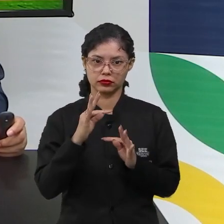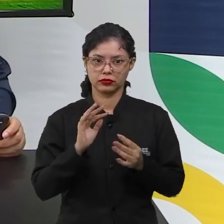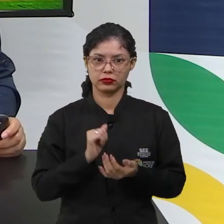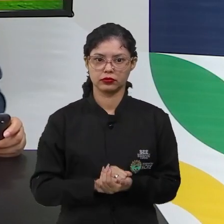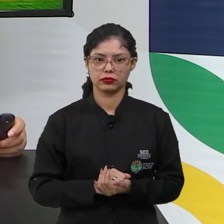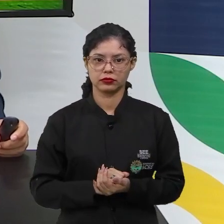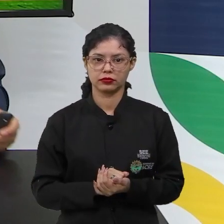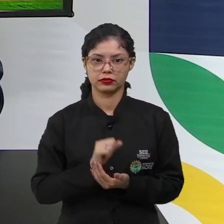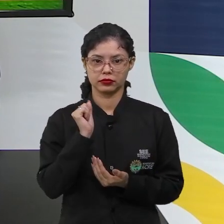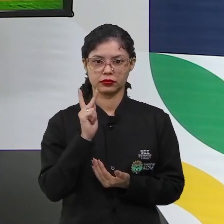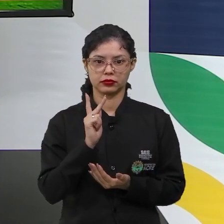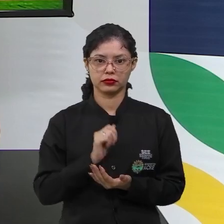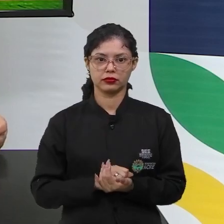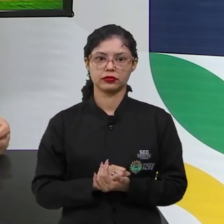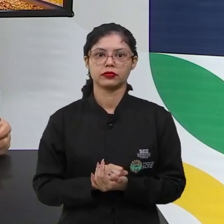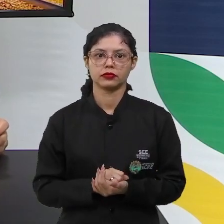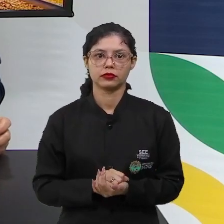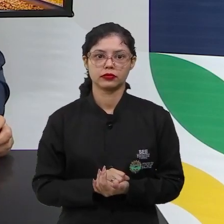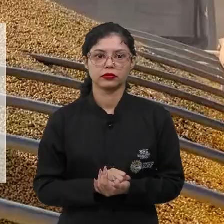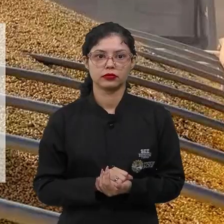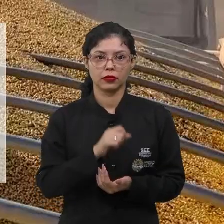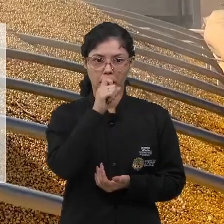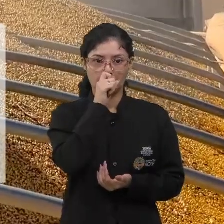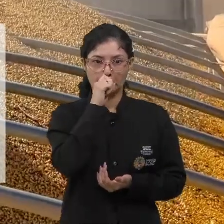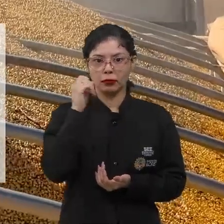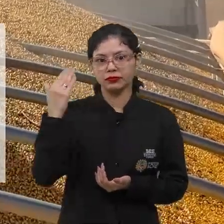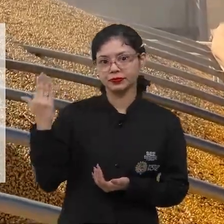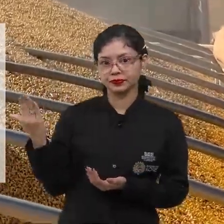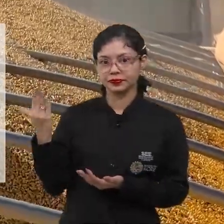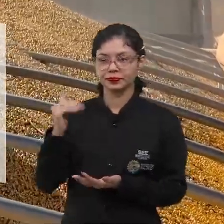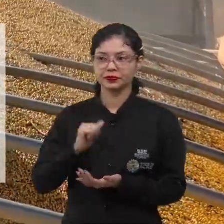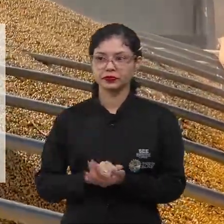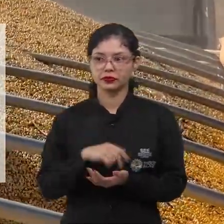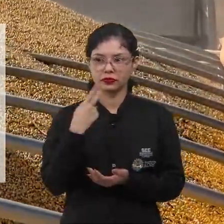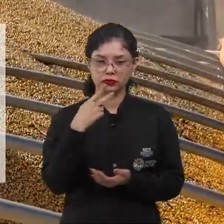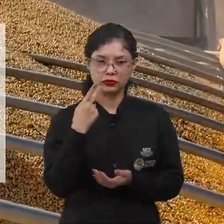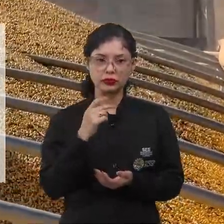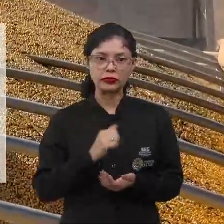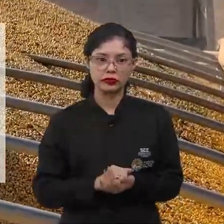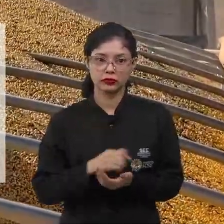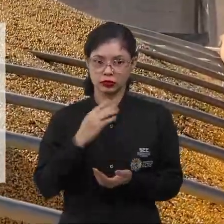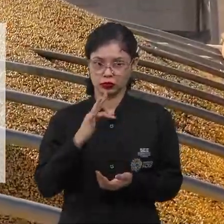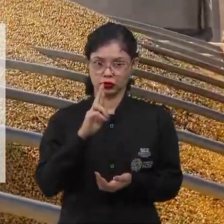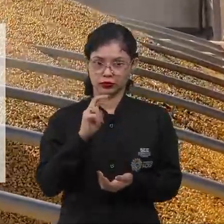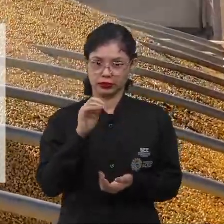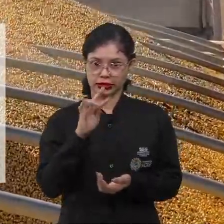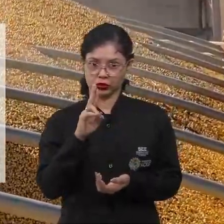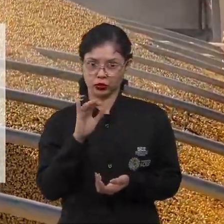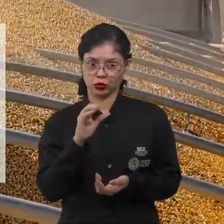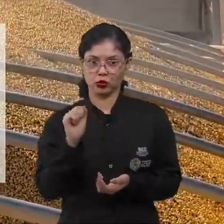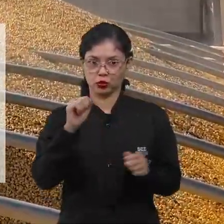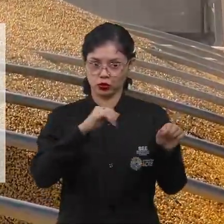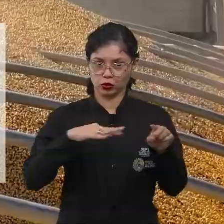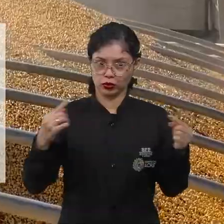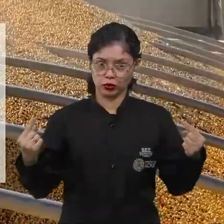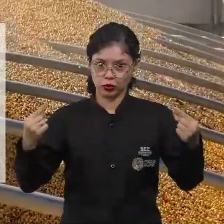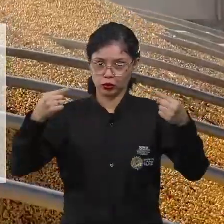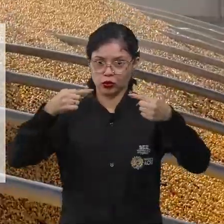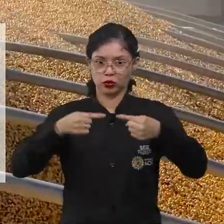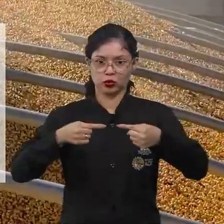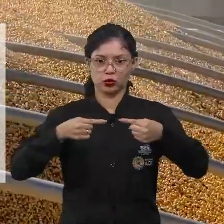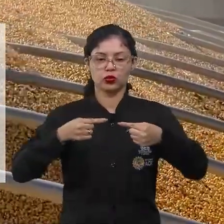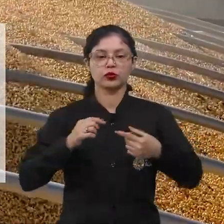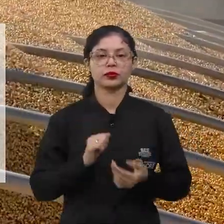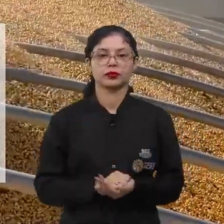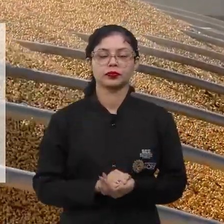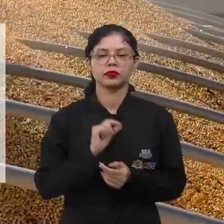tecnológica, ok? Bom, aqui nós vamos falar sobre o fomento agrícola e as disputas